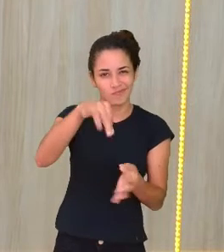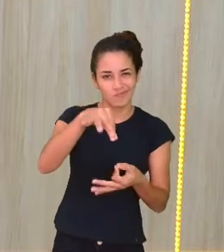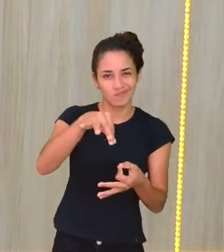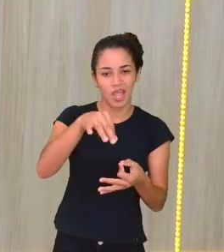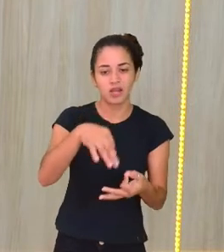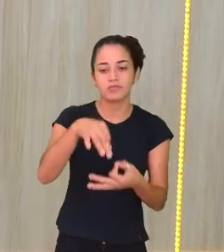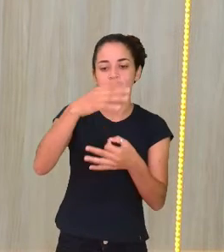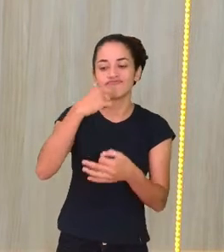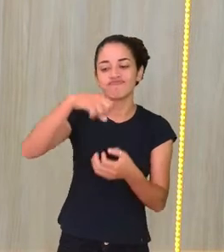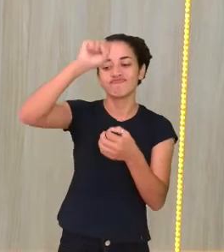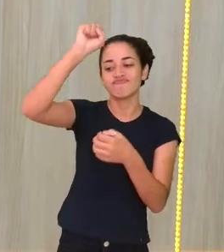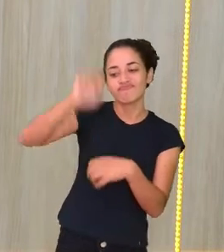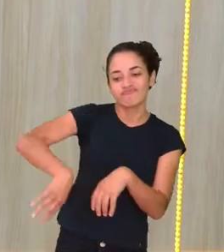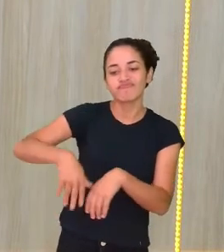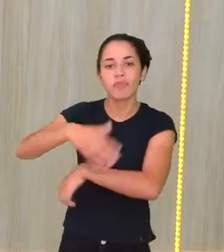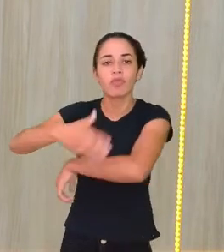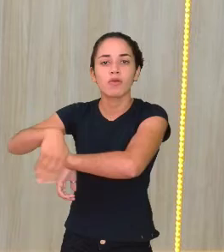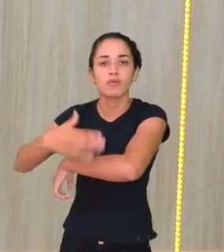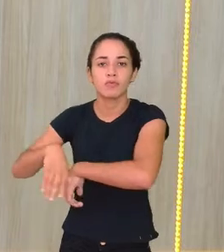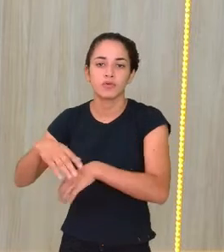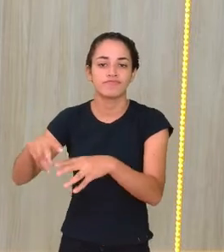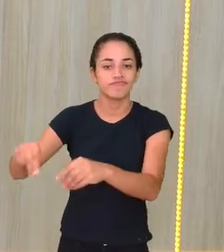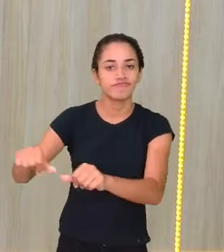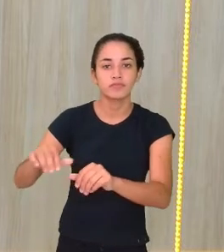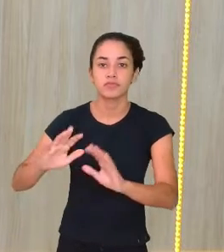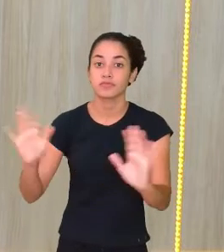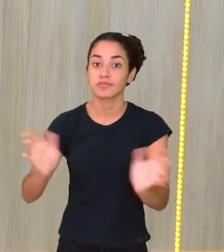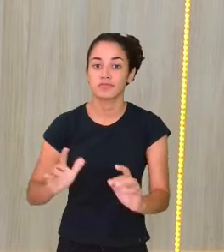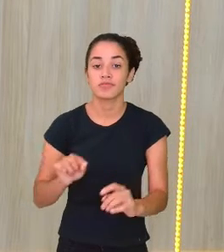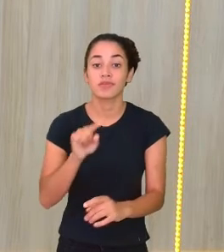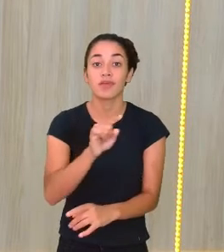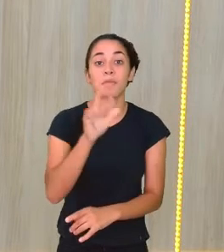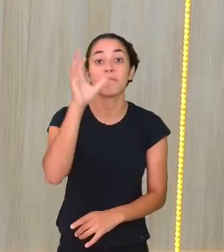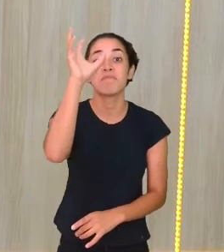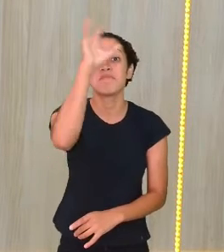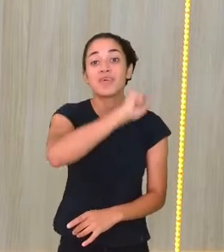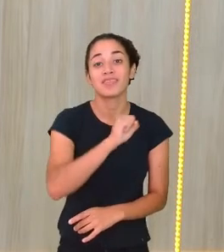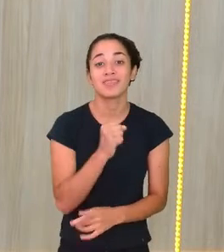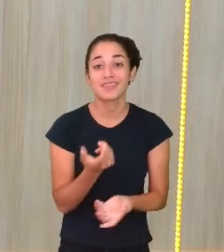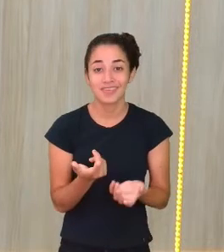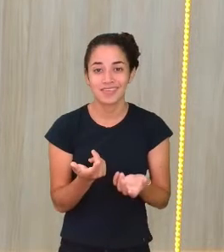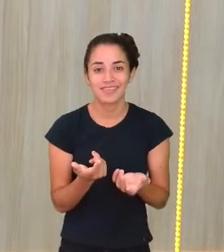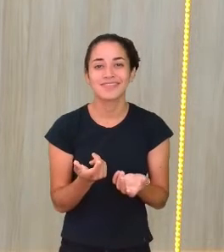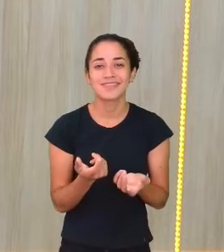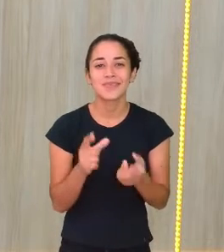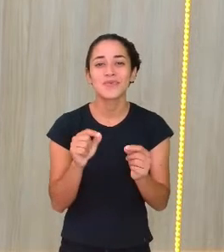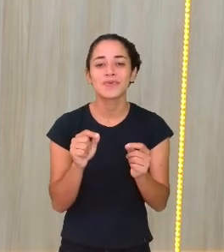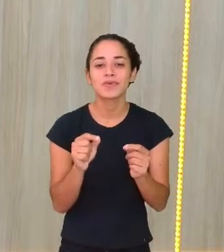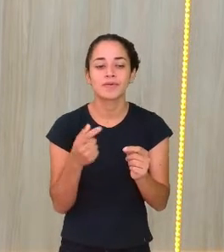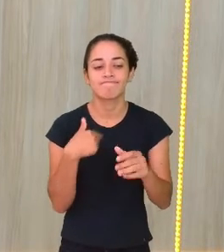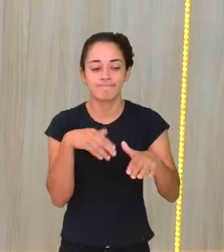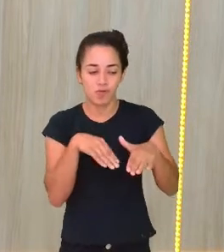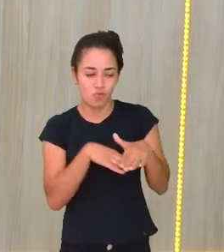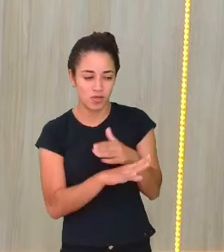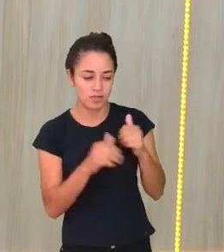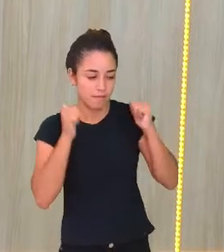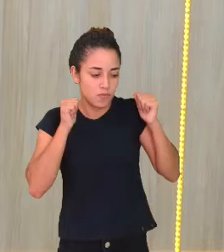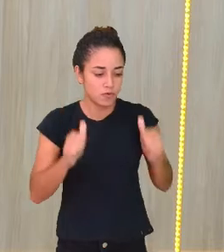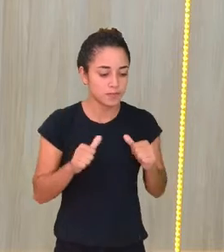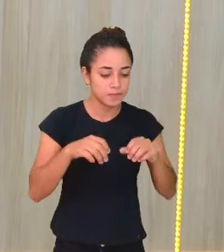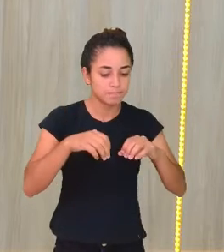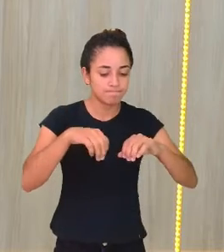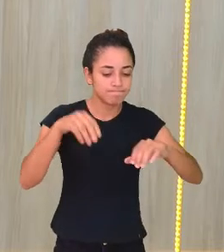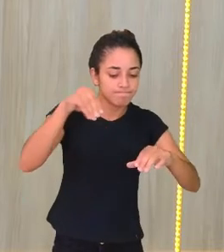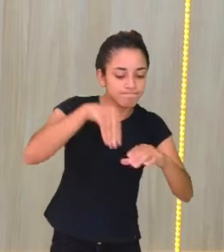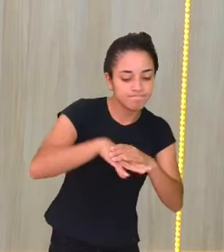vez de jogar na rua, no chão, eles aprenderam e começam a guardar, coloca na bolsa, coloca